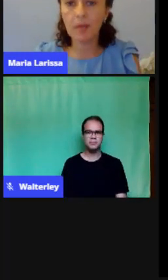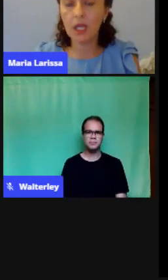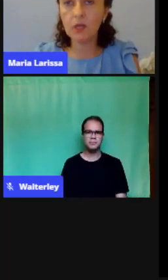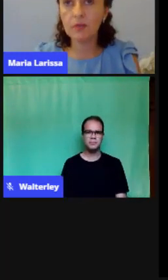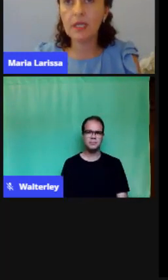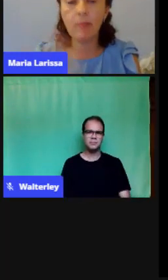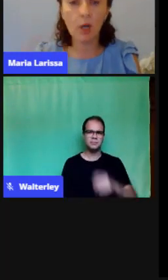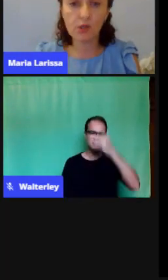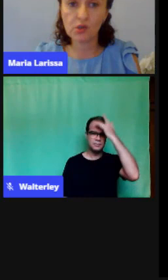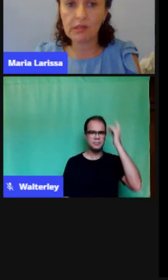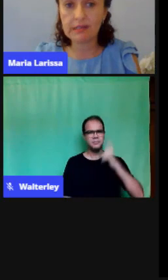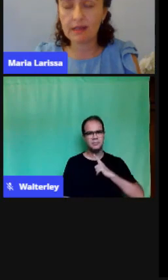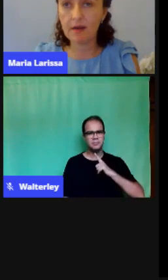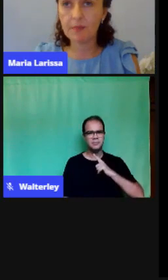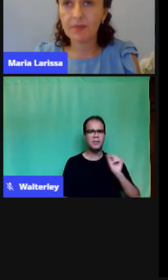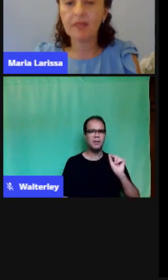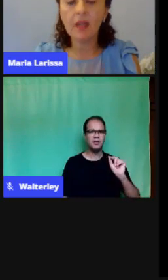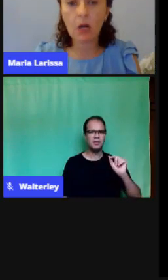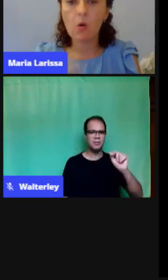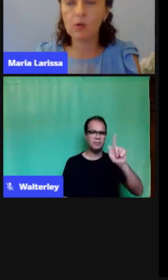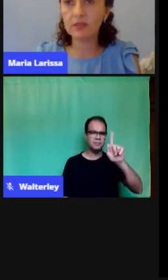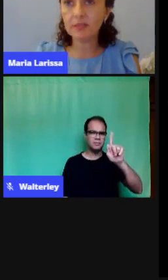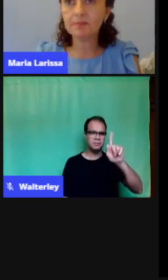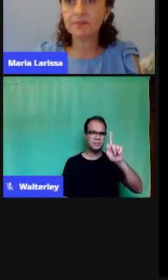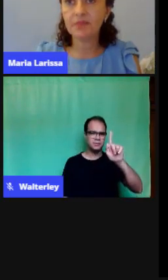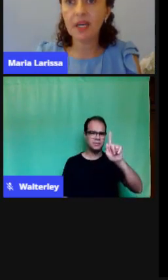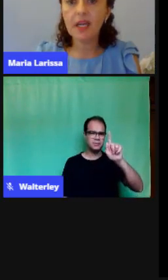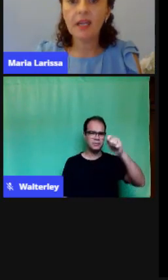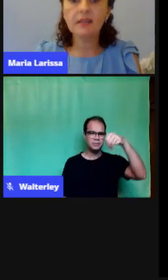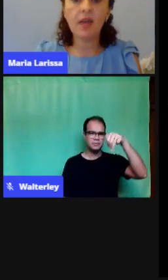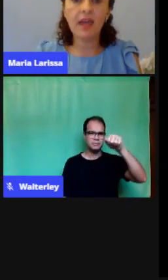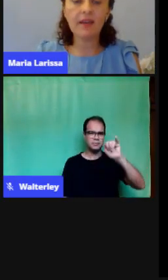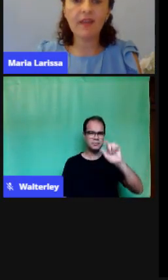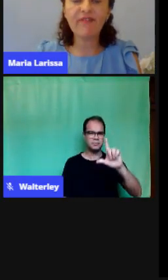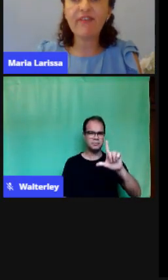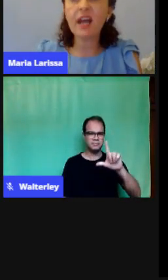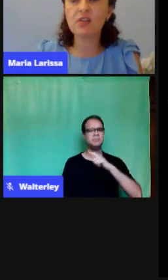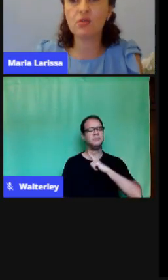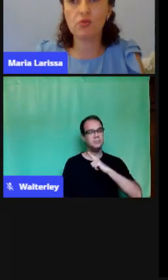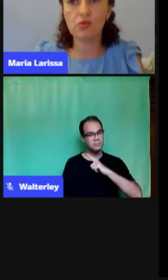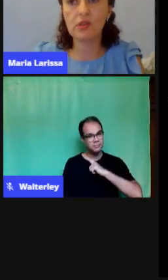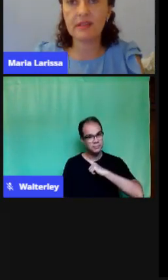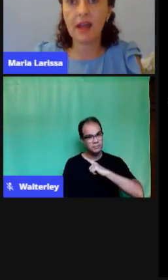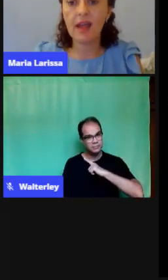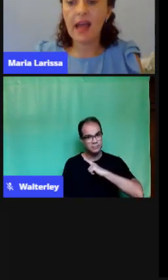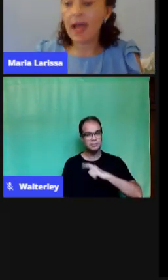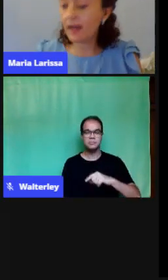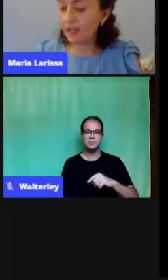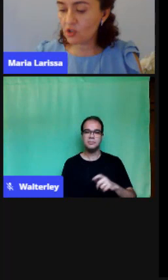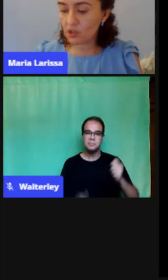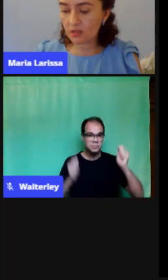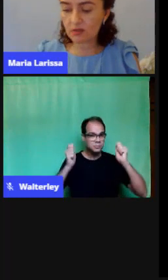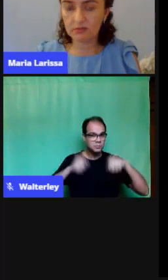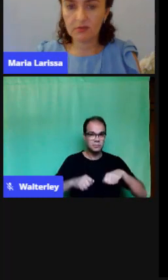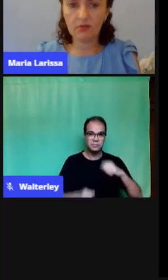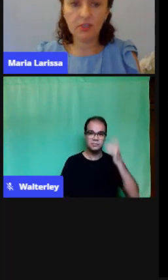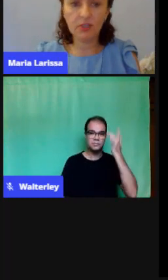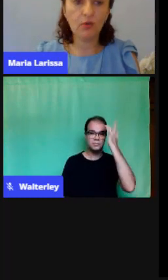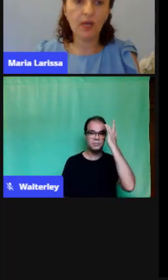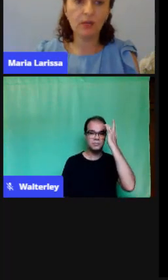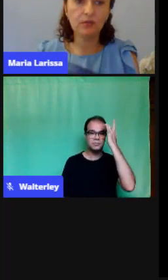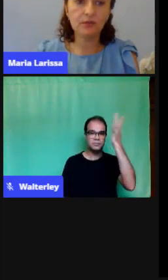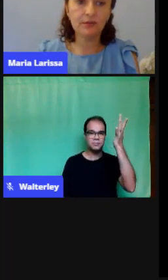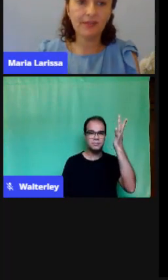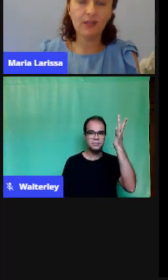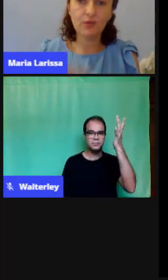um Gmail que ele pode utilizar, tem uma conta, né? Então é fácil de utilizar. Além disso,